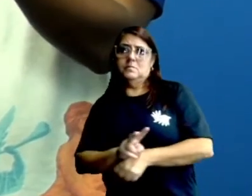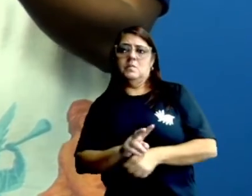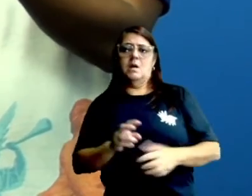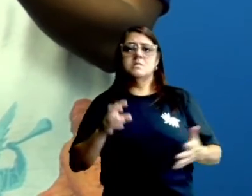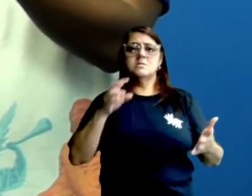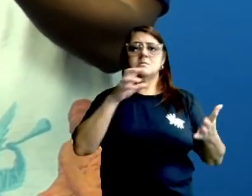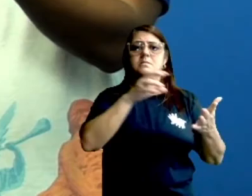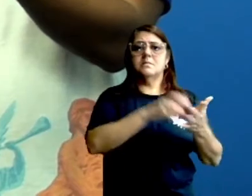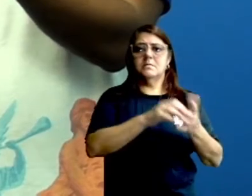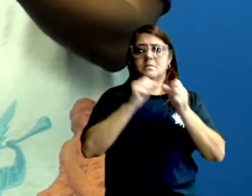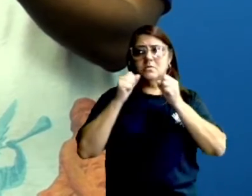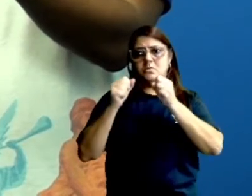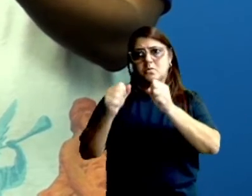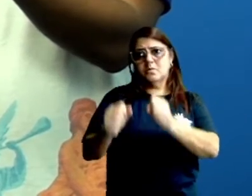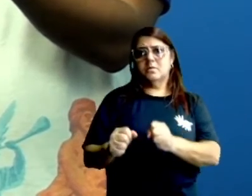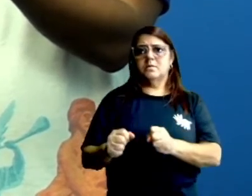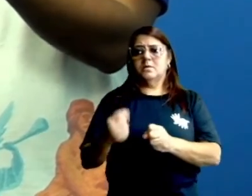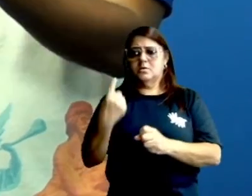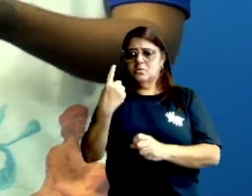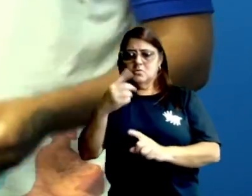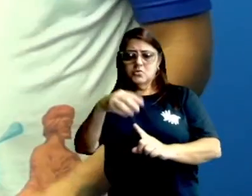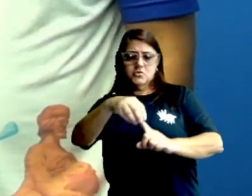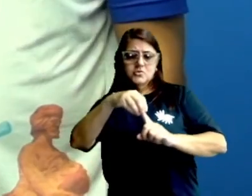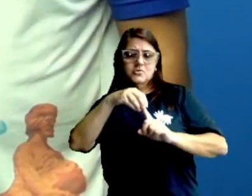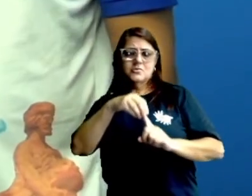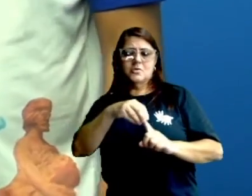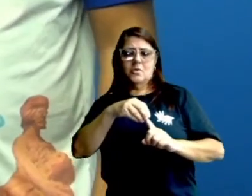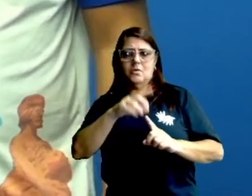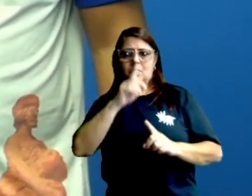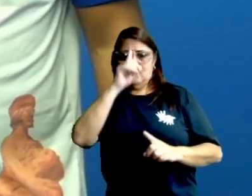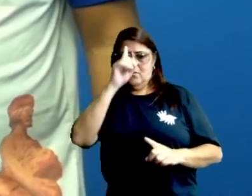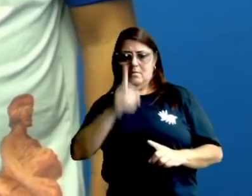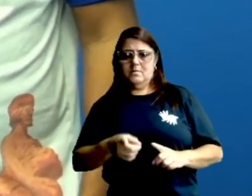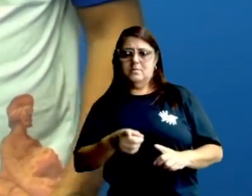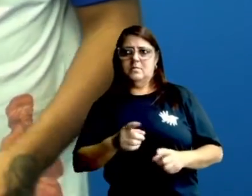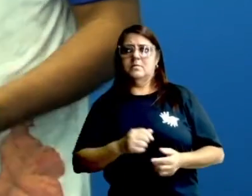se essa centralização do poder na mão de um só governo